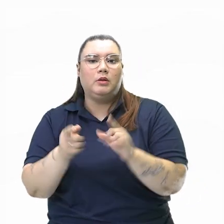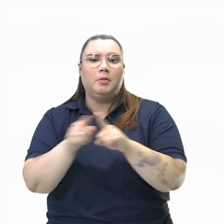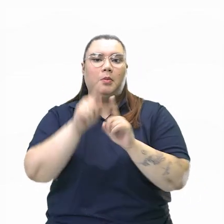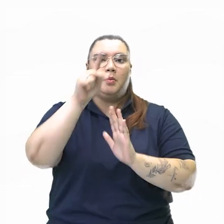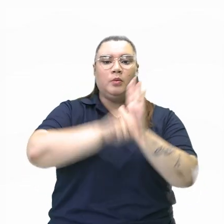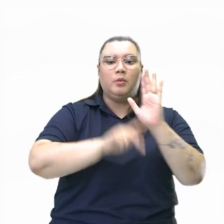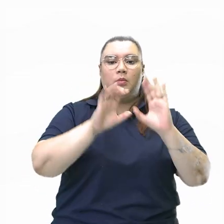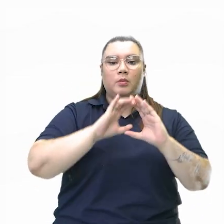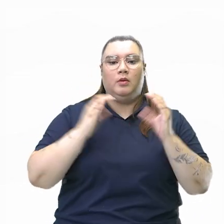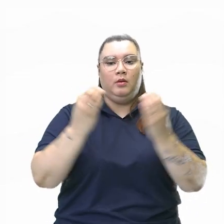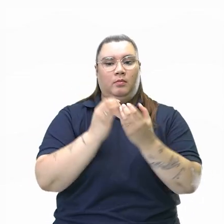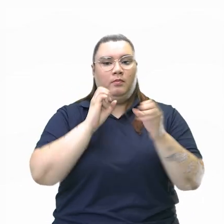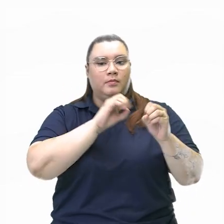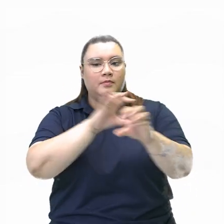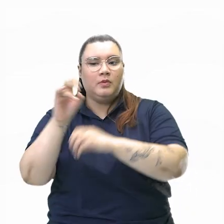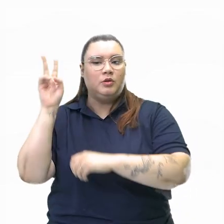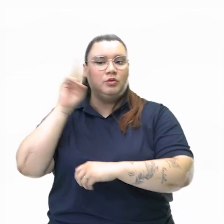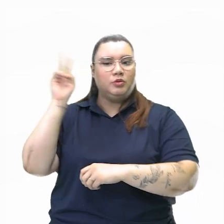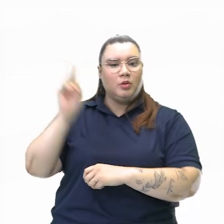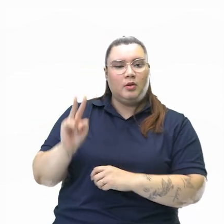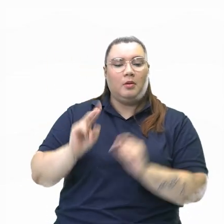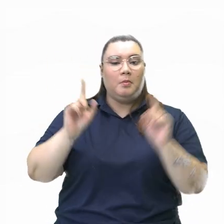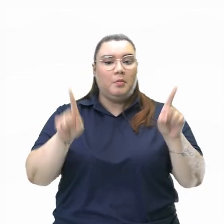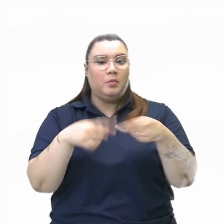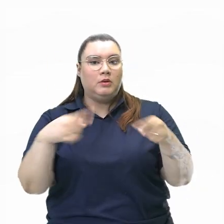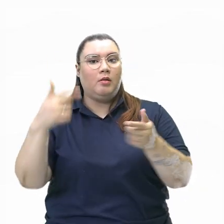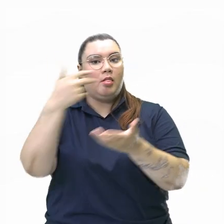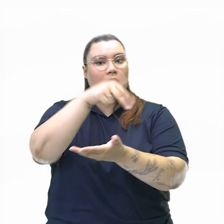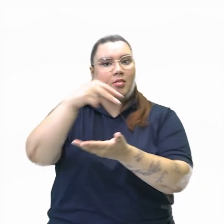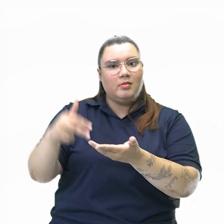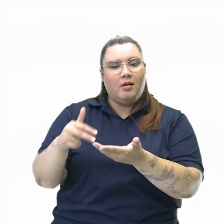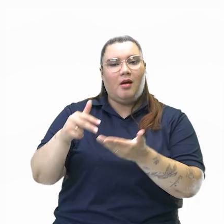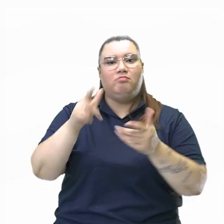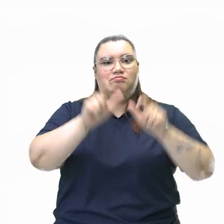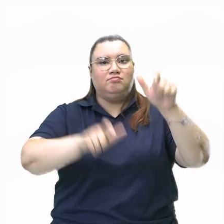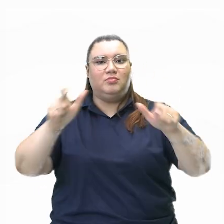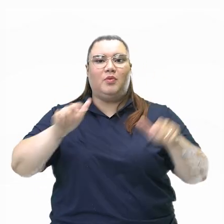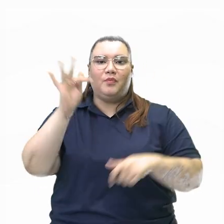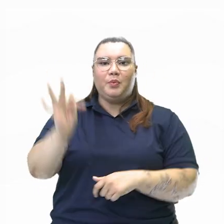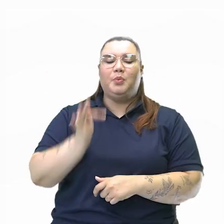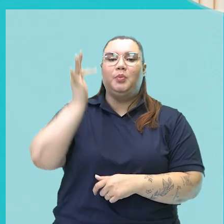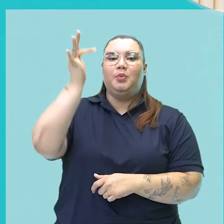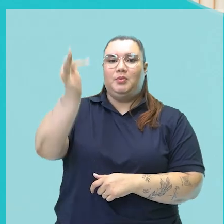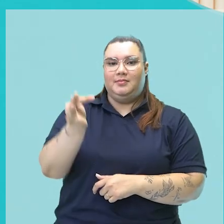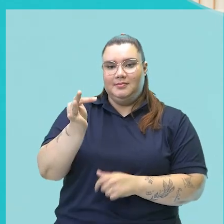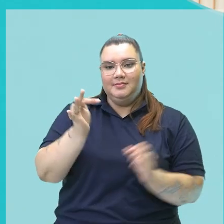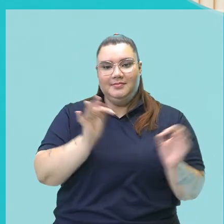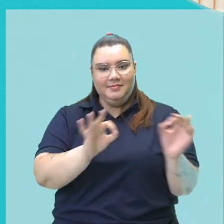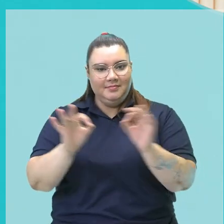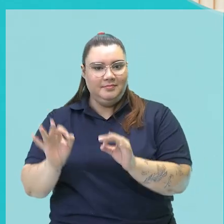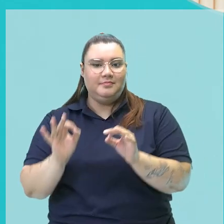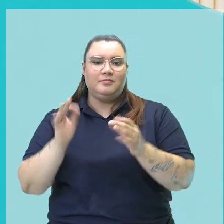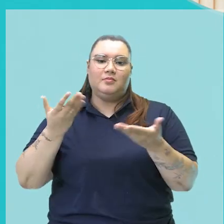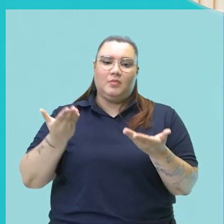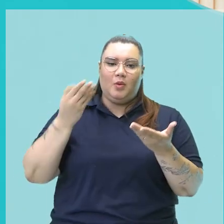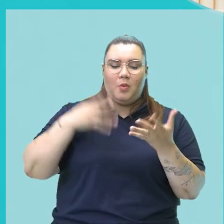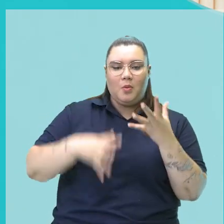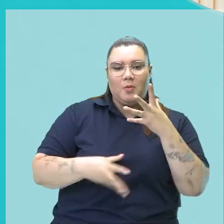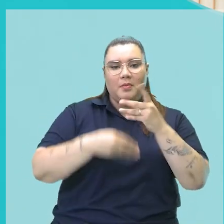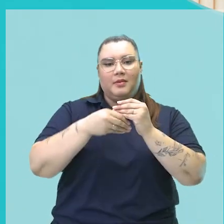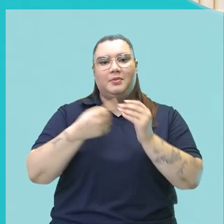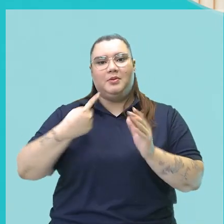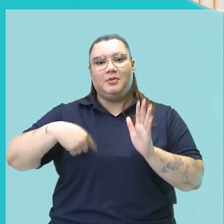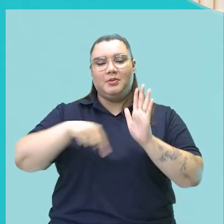projetos comunitários para ensinar história, música e dança às novas gerações, perpetuando o quê? A nossa